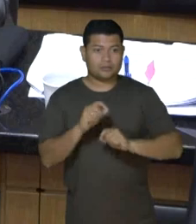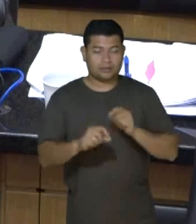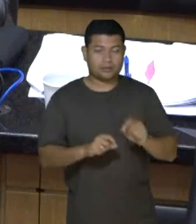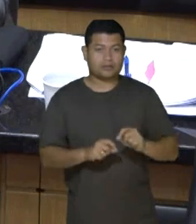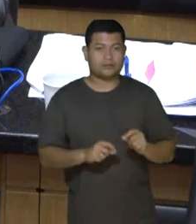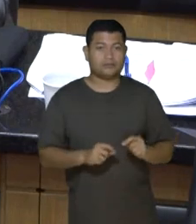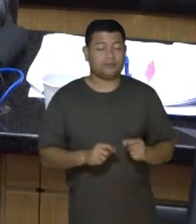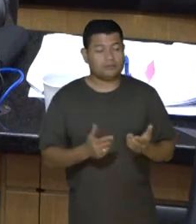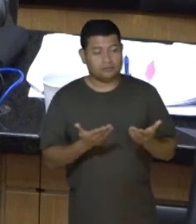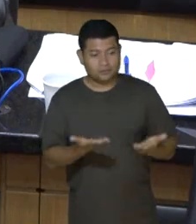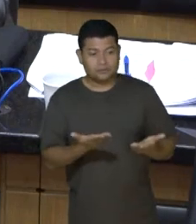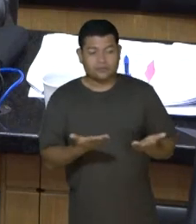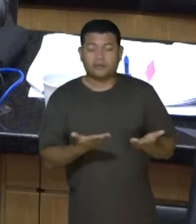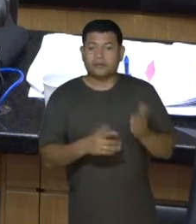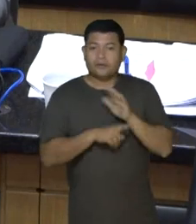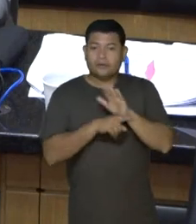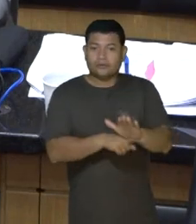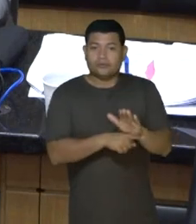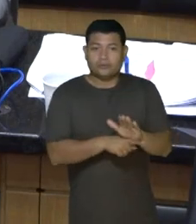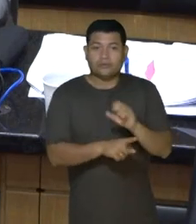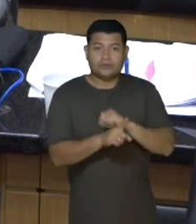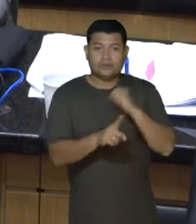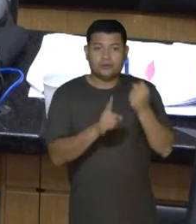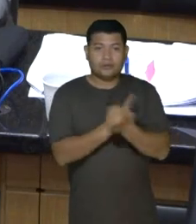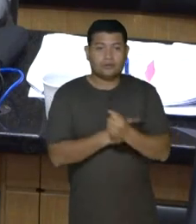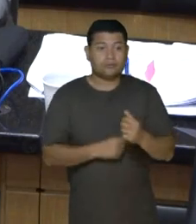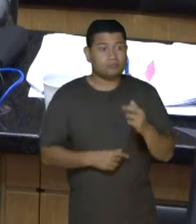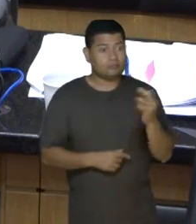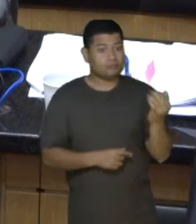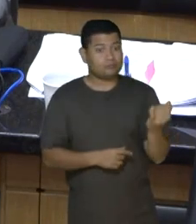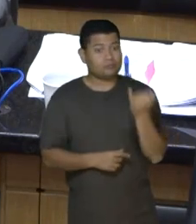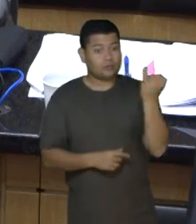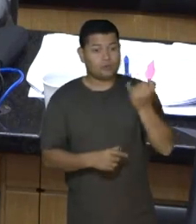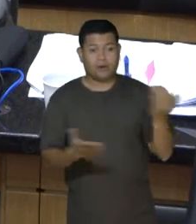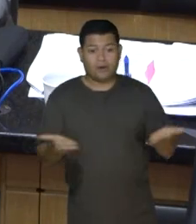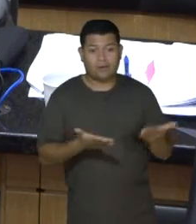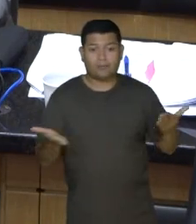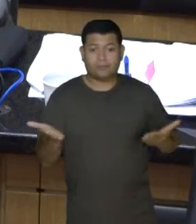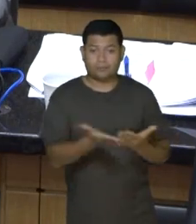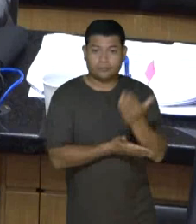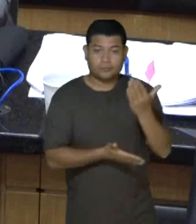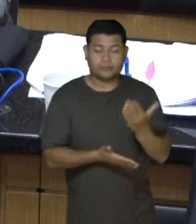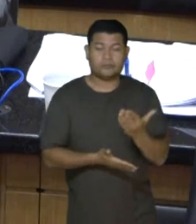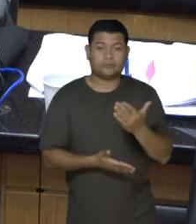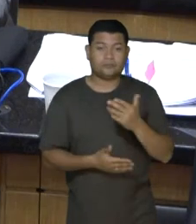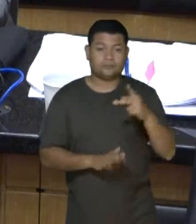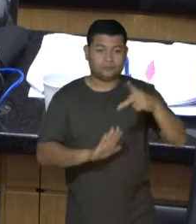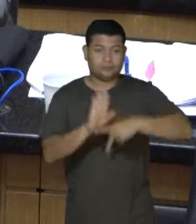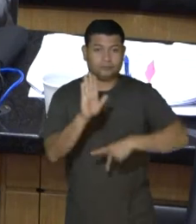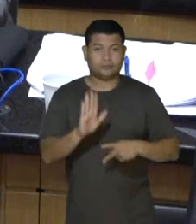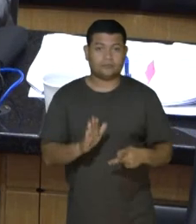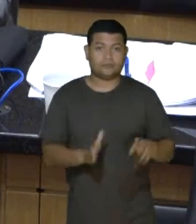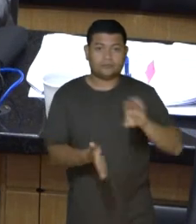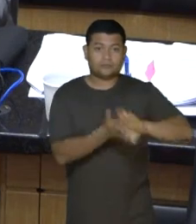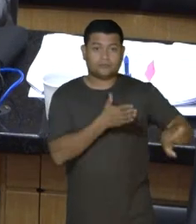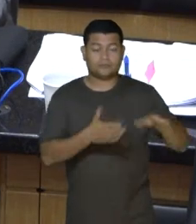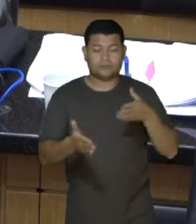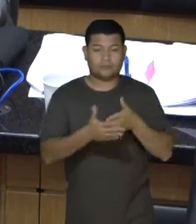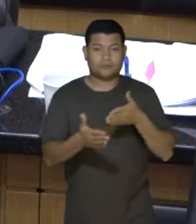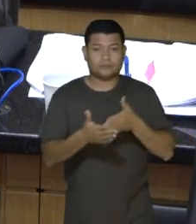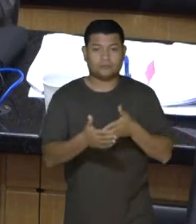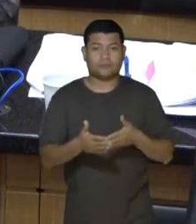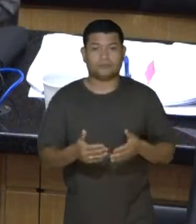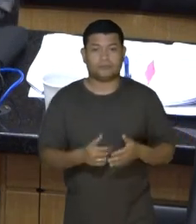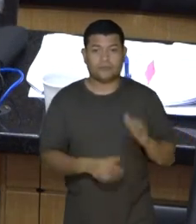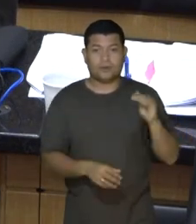Por isso, a importância de aprovar esse projeto, e eu quero aqui pedir a todos os senhores deputados a rejeição ao veto,